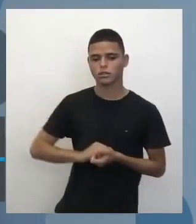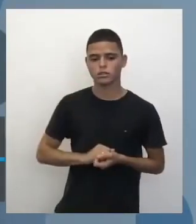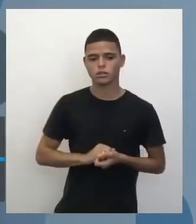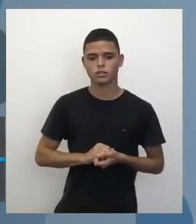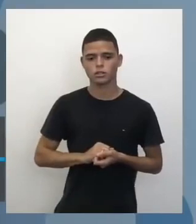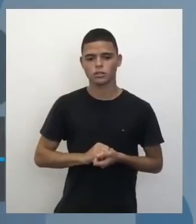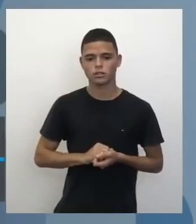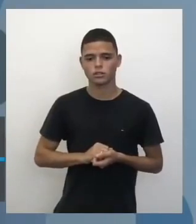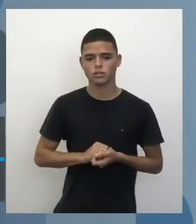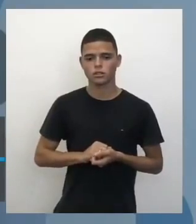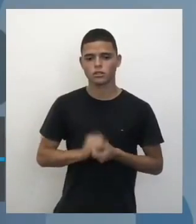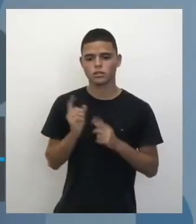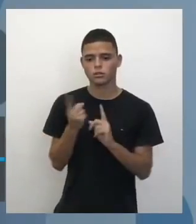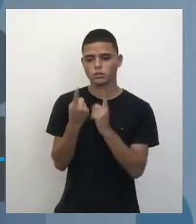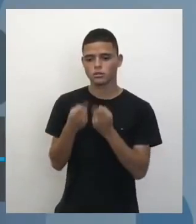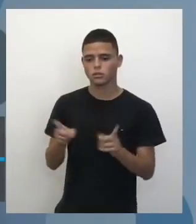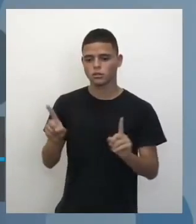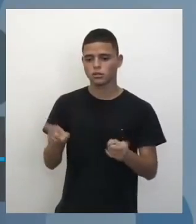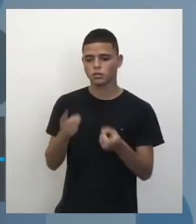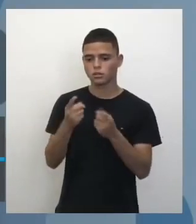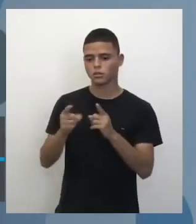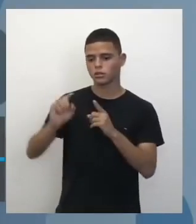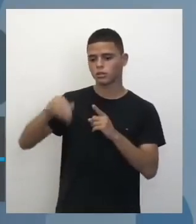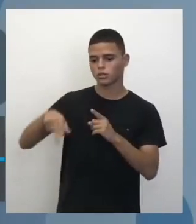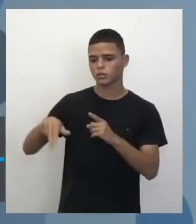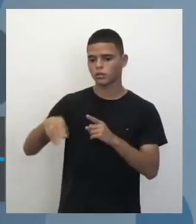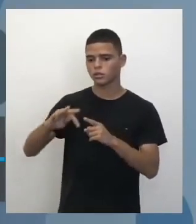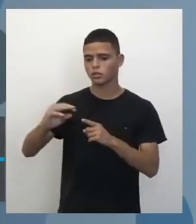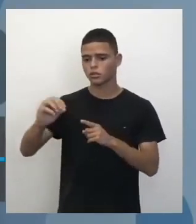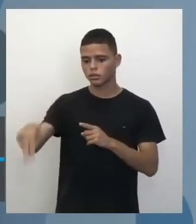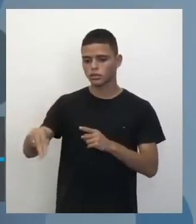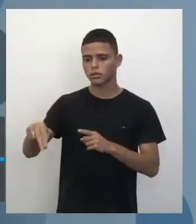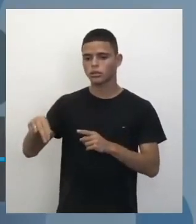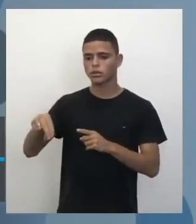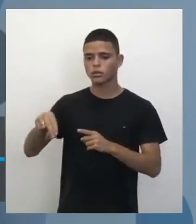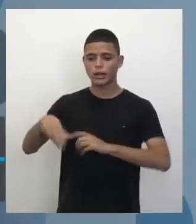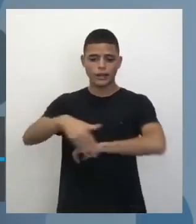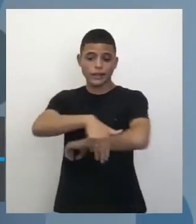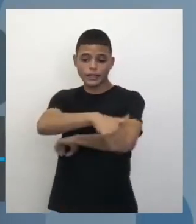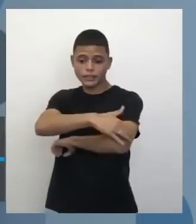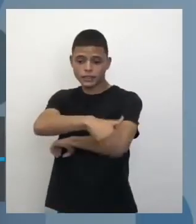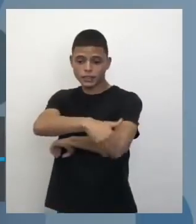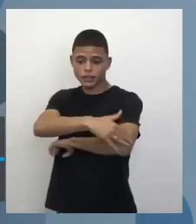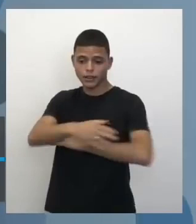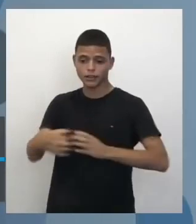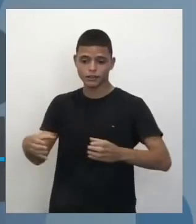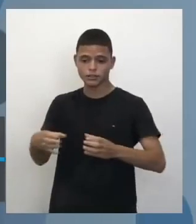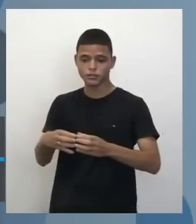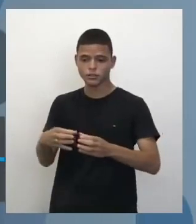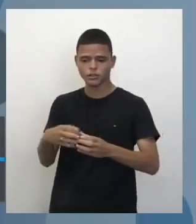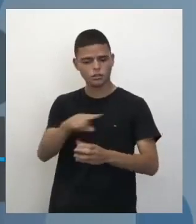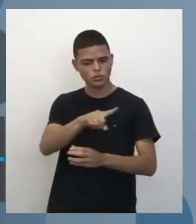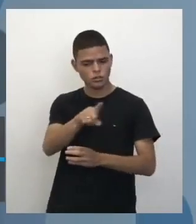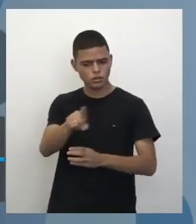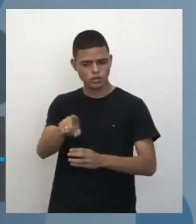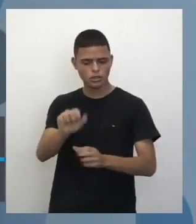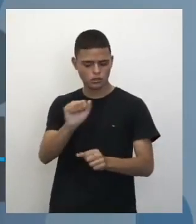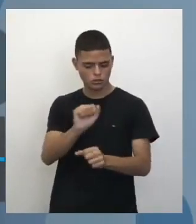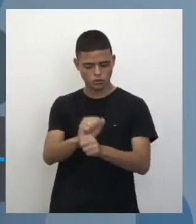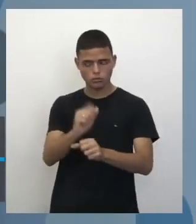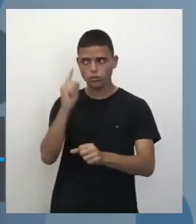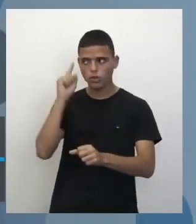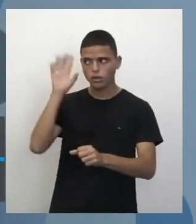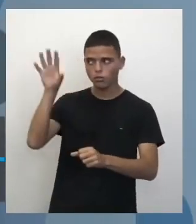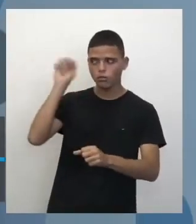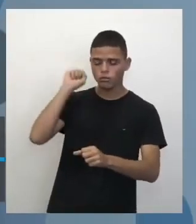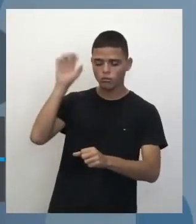disco do Milton Nascimento, Clube da Esquina. Gente, para ouvir esse disco. É